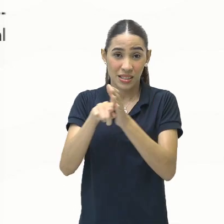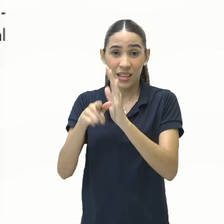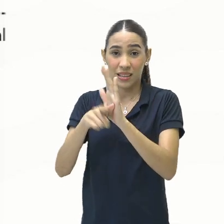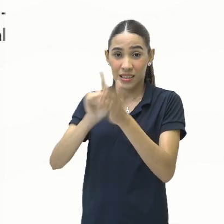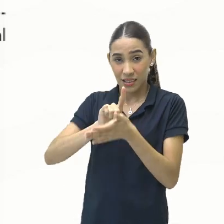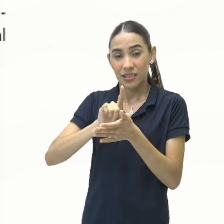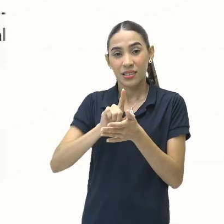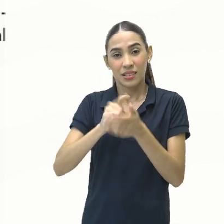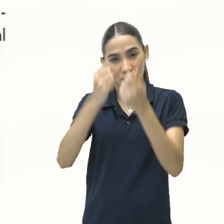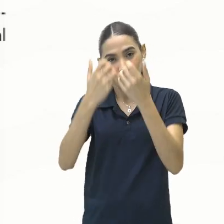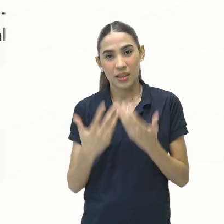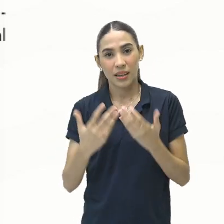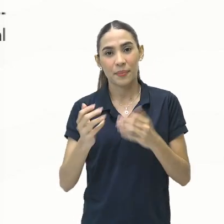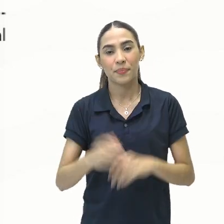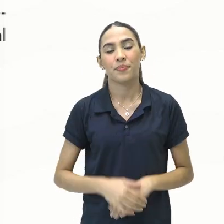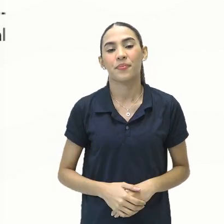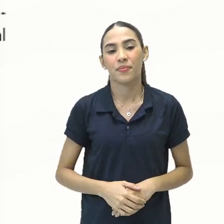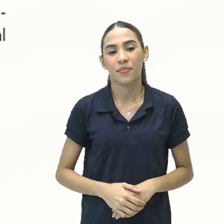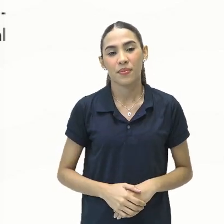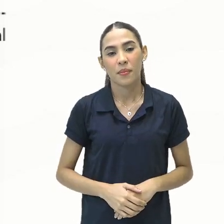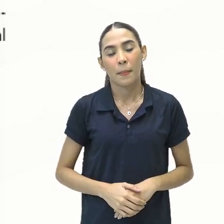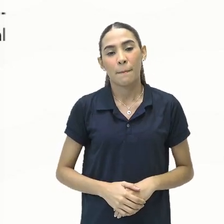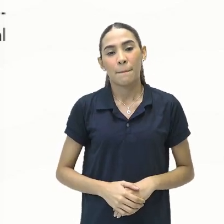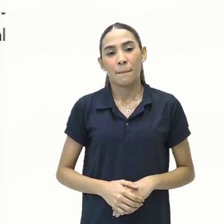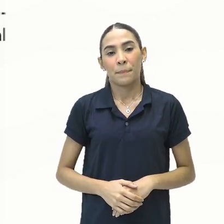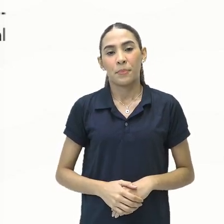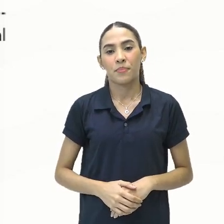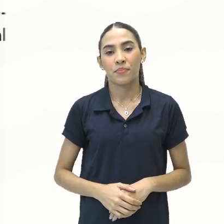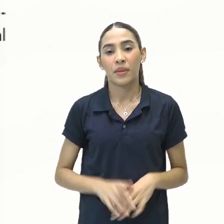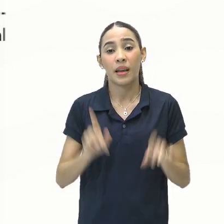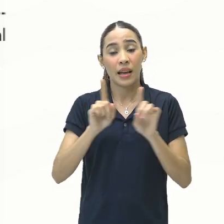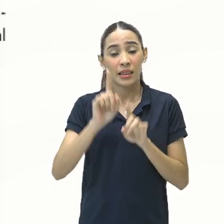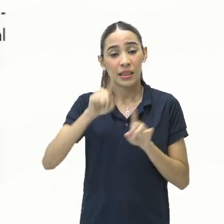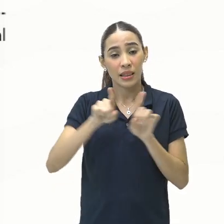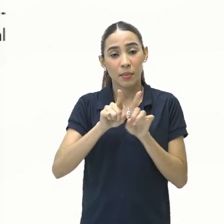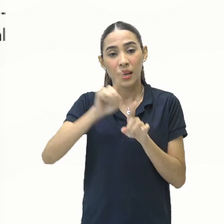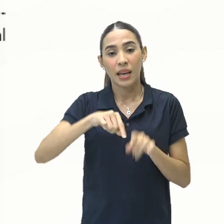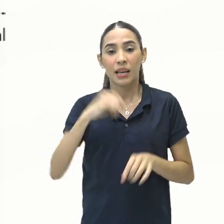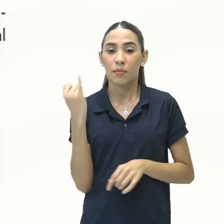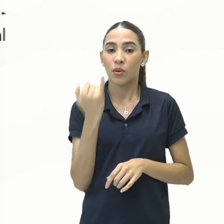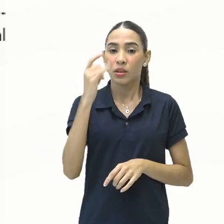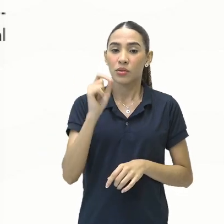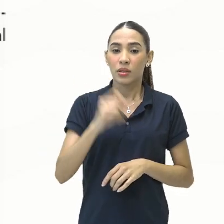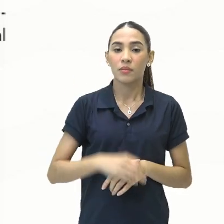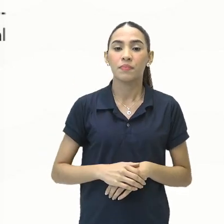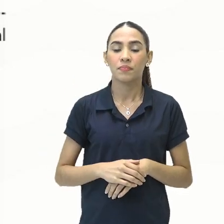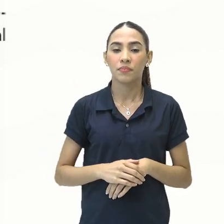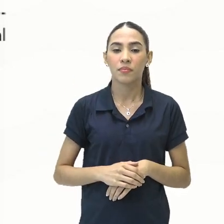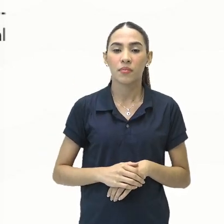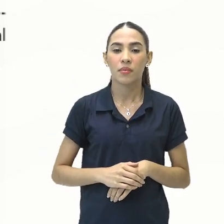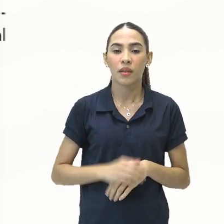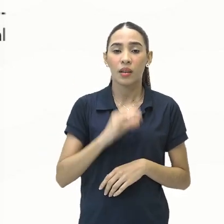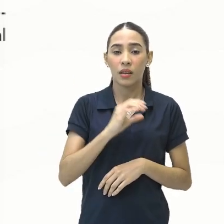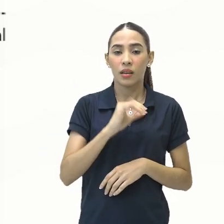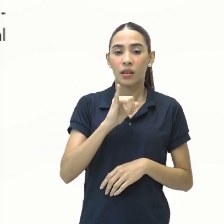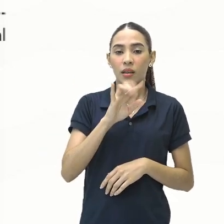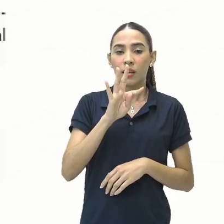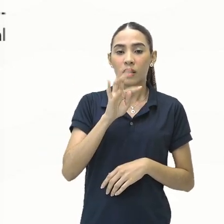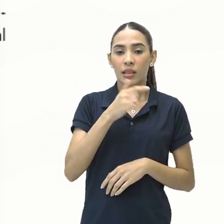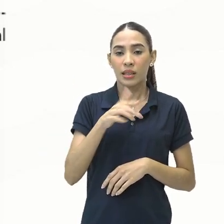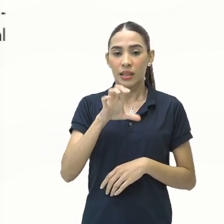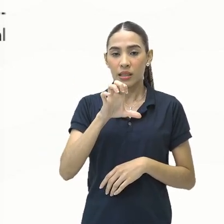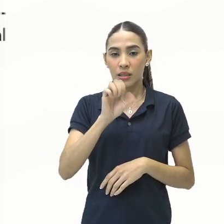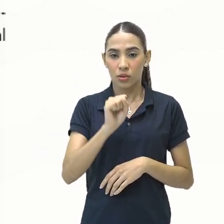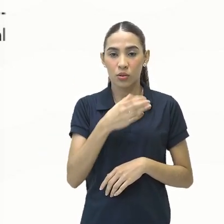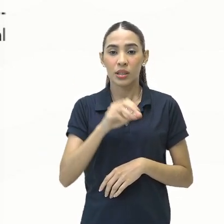aí justificar seu ponto de vista, tá bom? São considerados fundamentos o quê? Citações de autoridade. Opa, eu vi